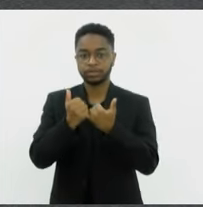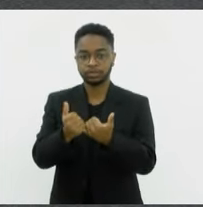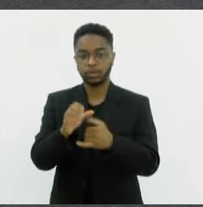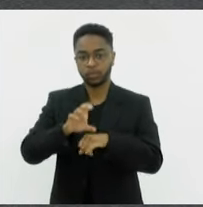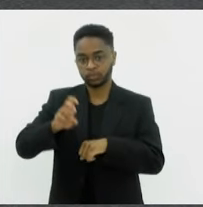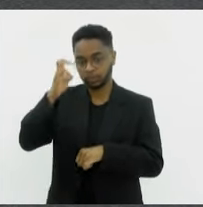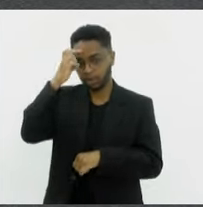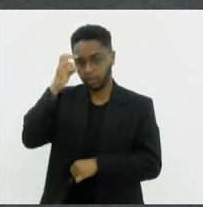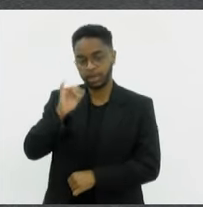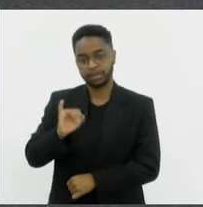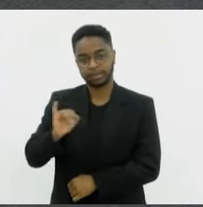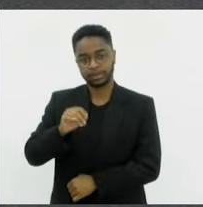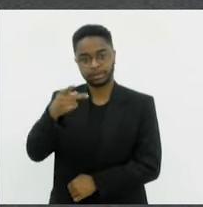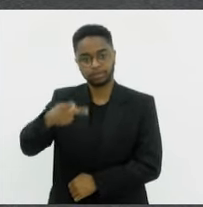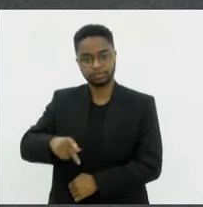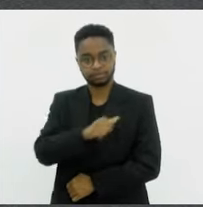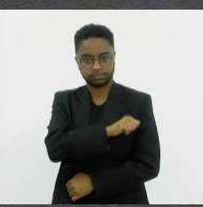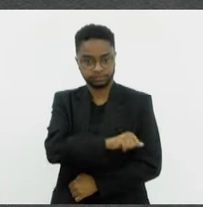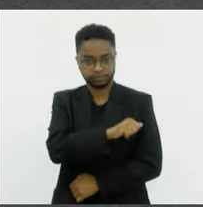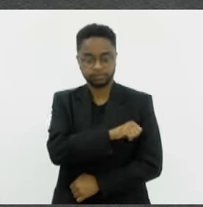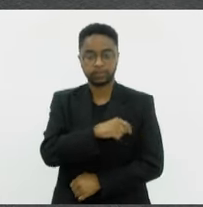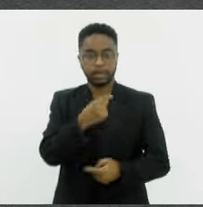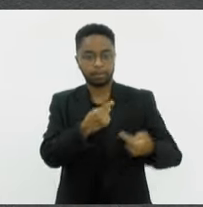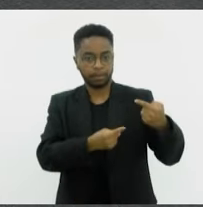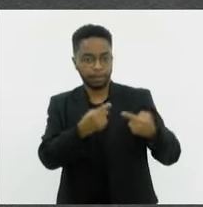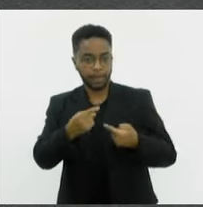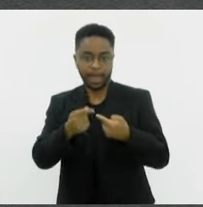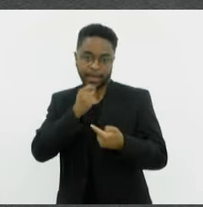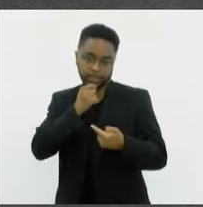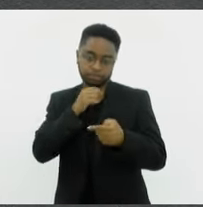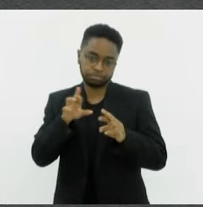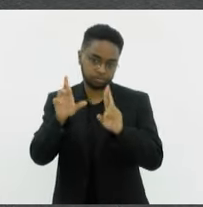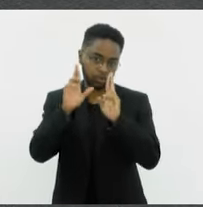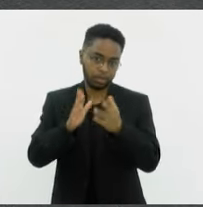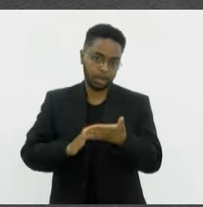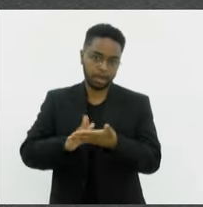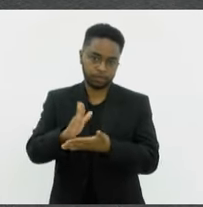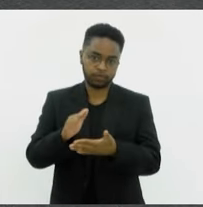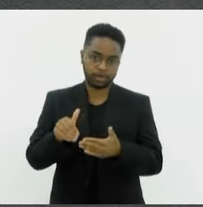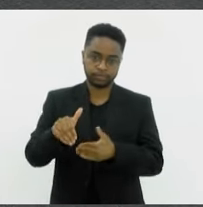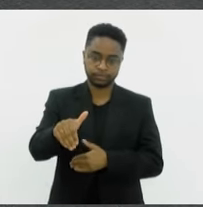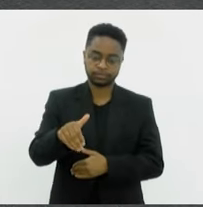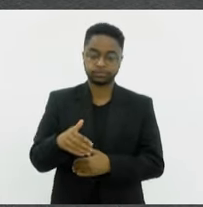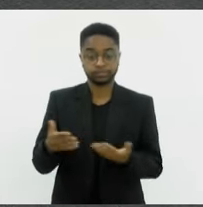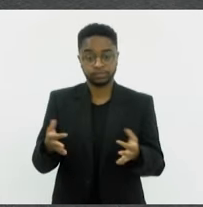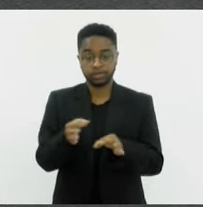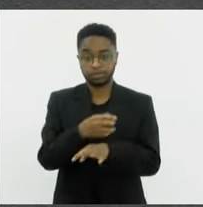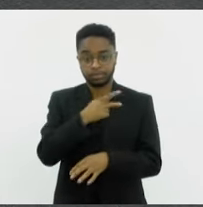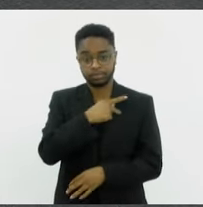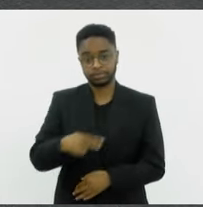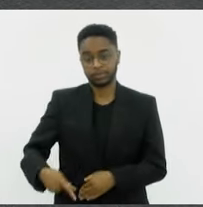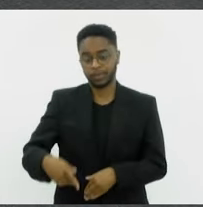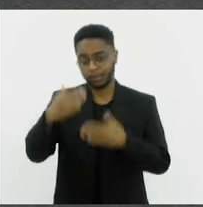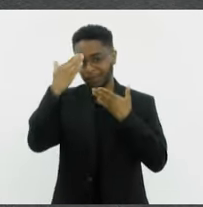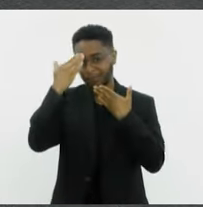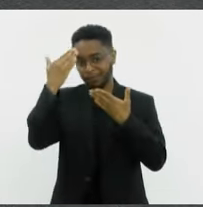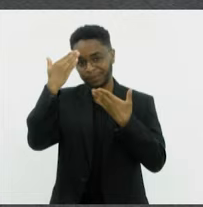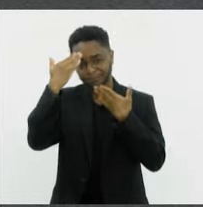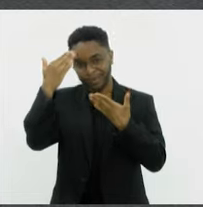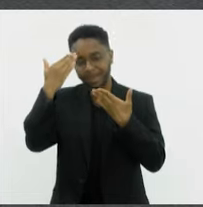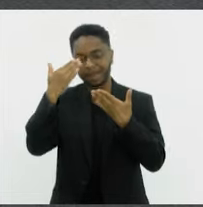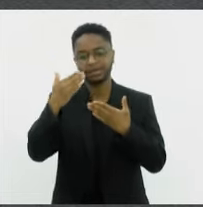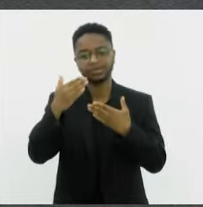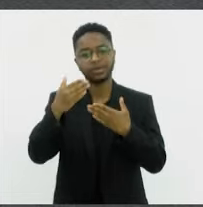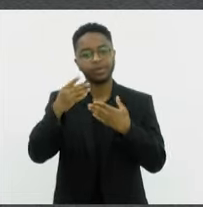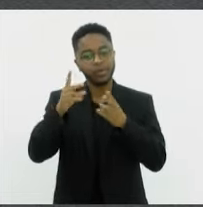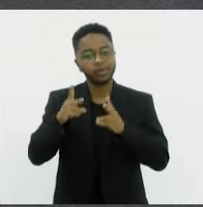do nosso Estado e que está tramitando nessa casa e eu espero que em breve seja aprovado. Era isso, presidenta. Muito, muito obrigada e vida